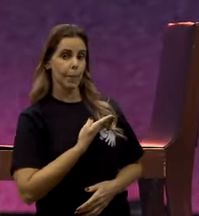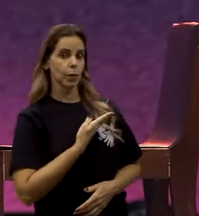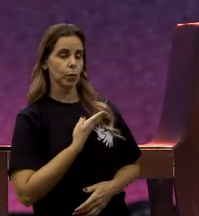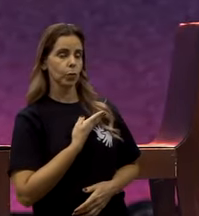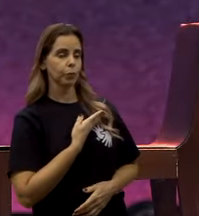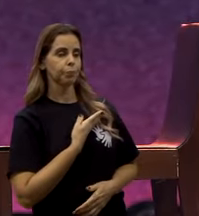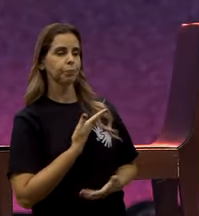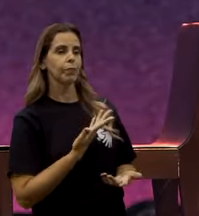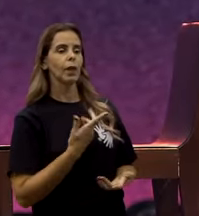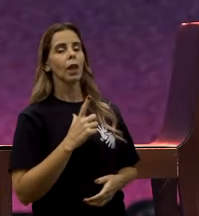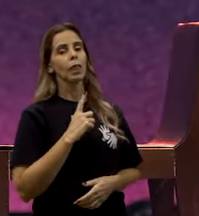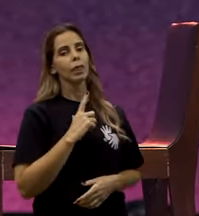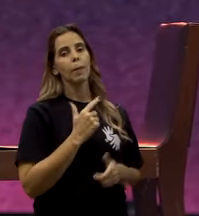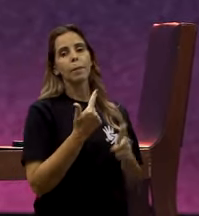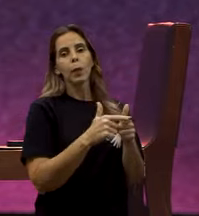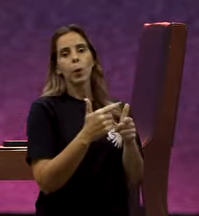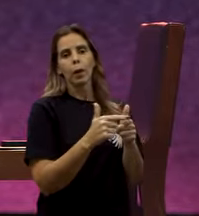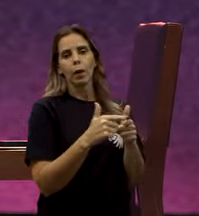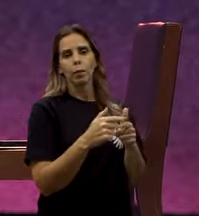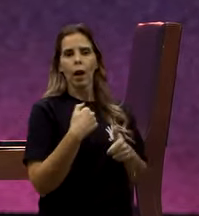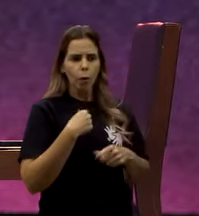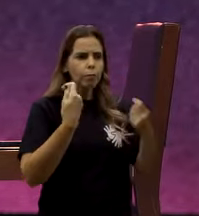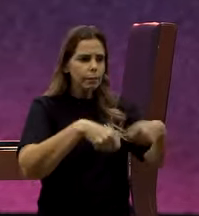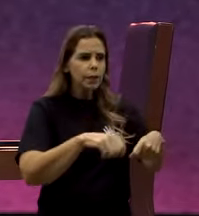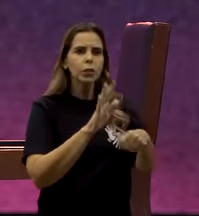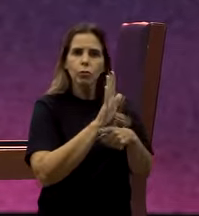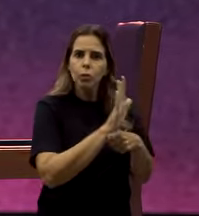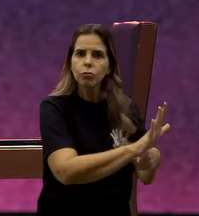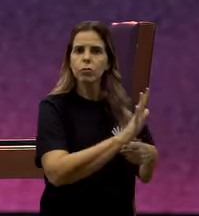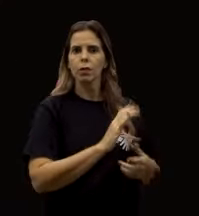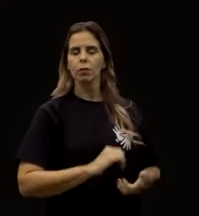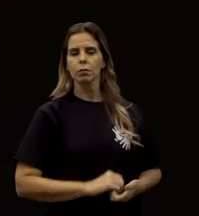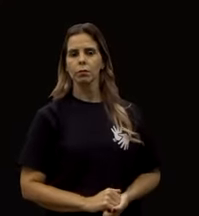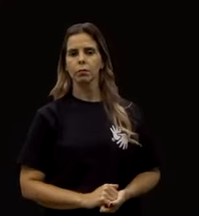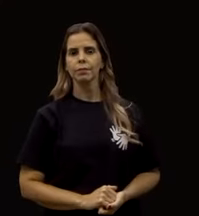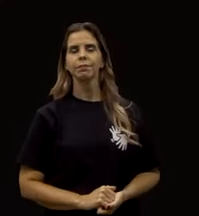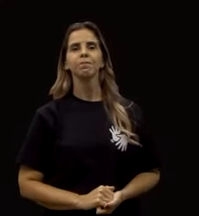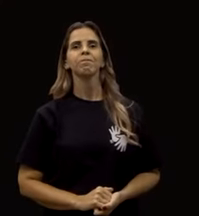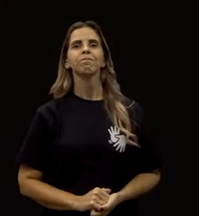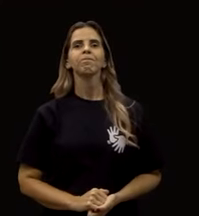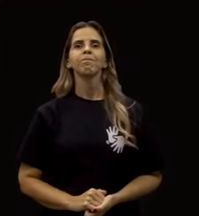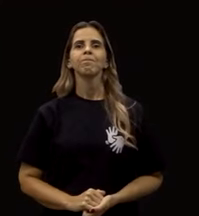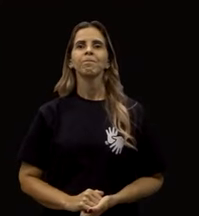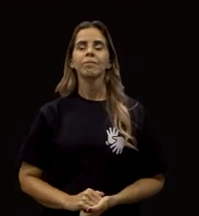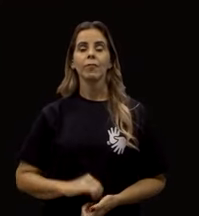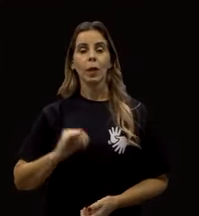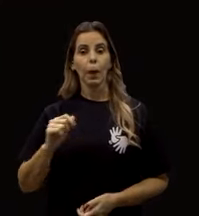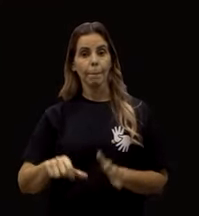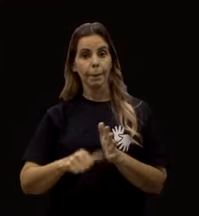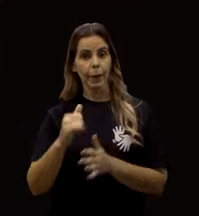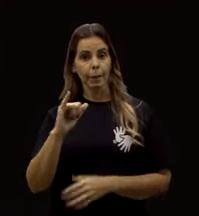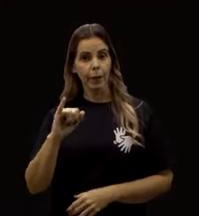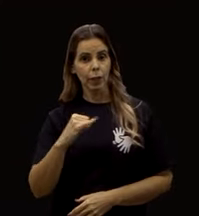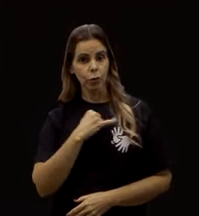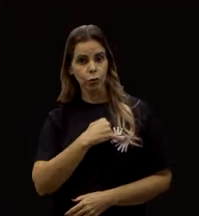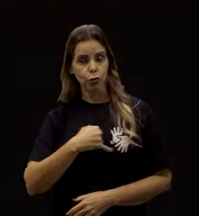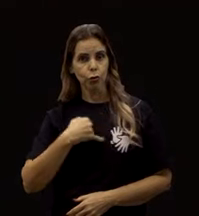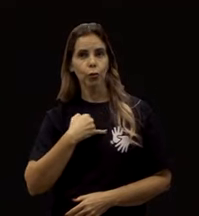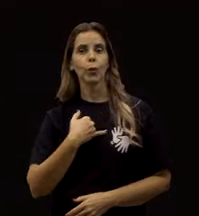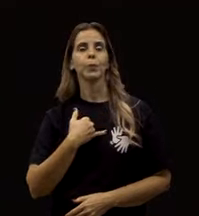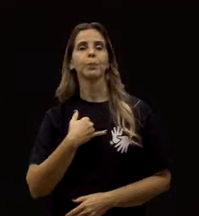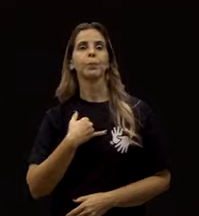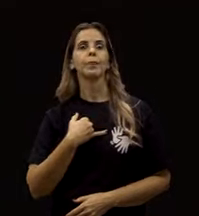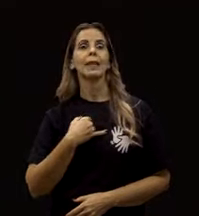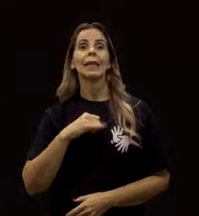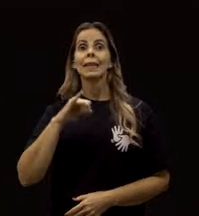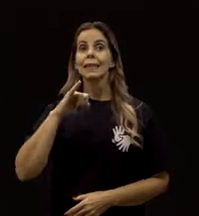bíblico Primeira João Capítulo 3 Versículo 17 diz assim olha olha que louco isso ó vamos ler comigo vai se alguém vai bem alto vai